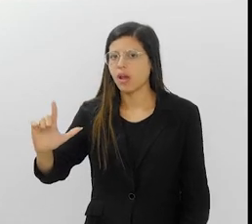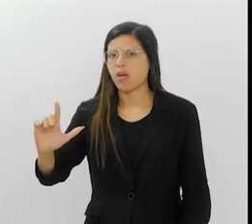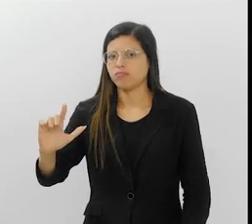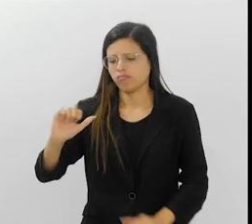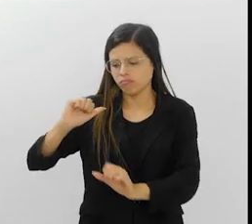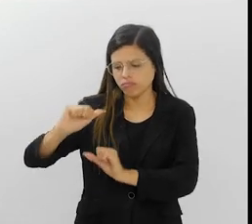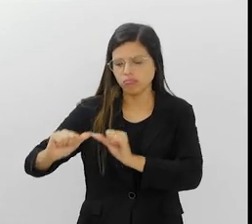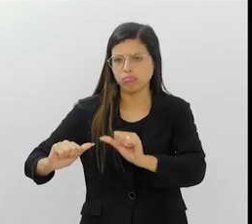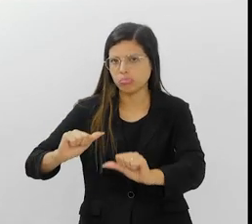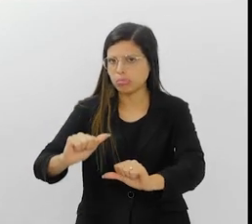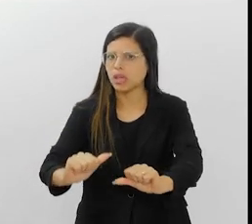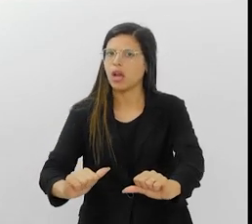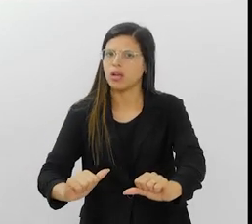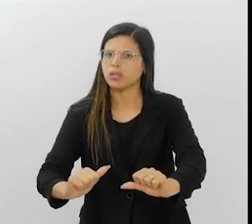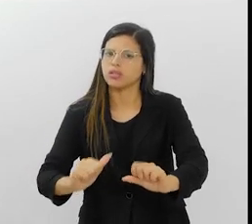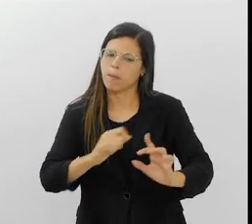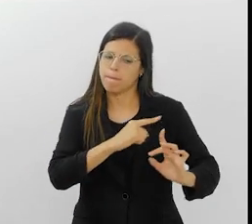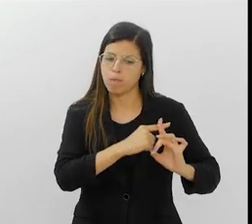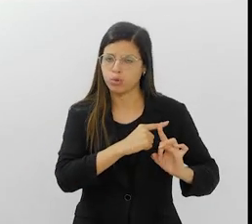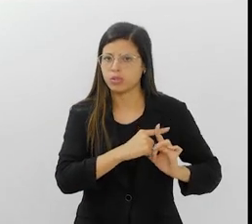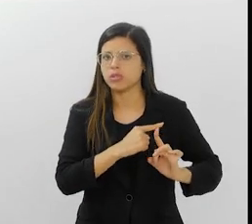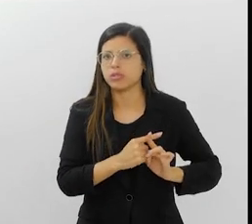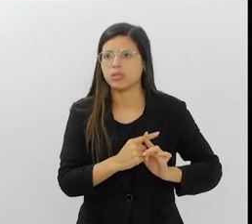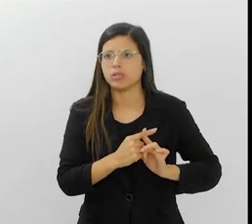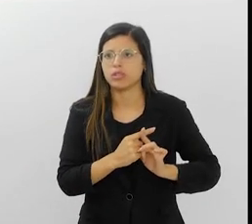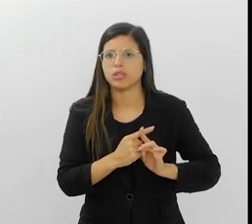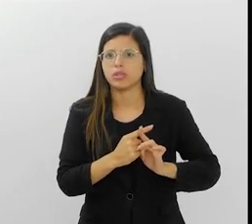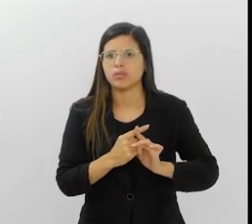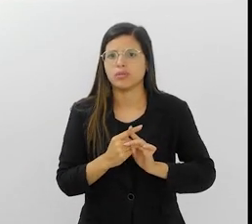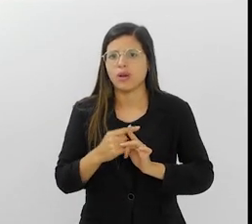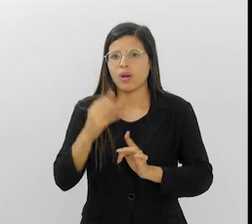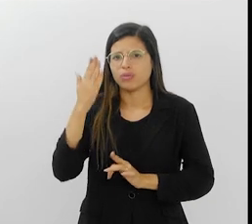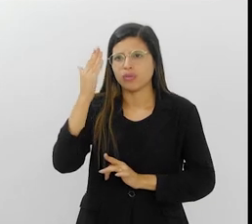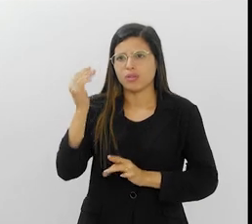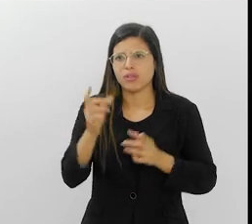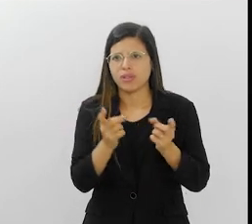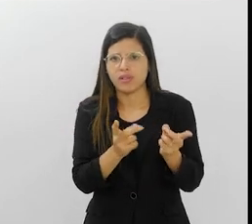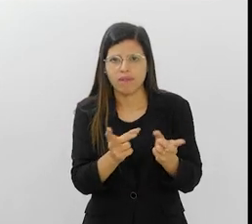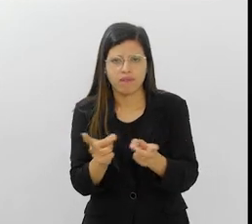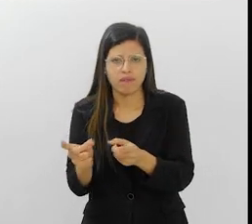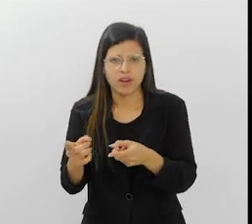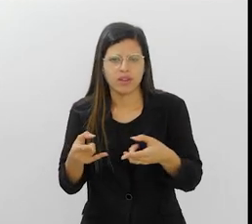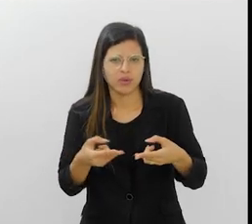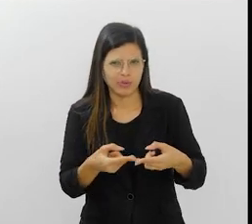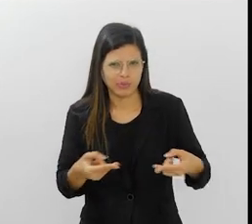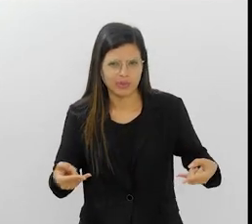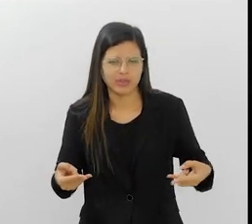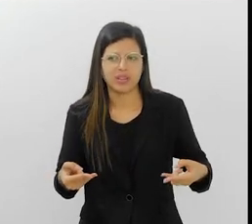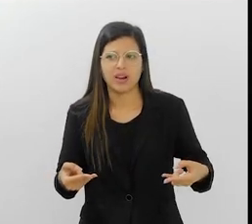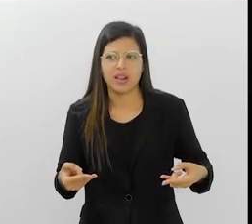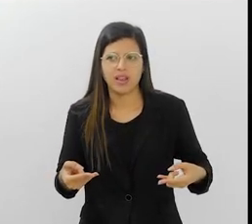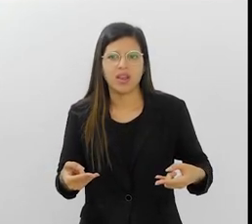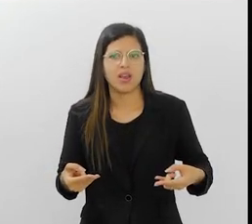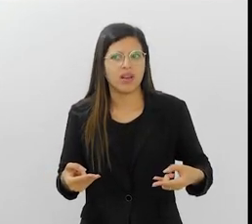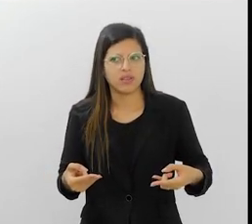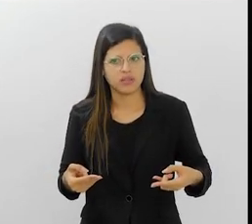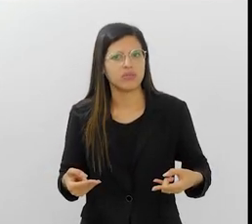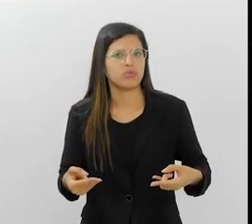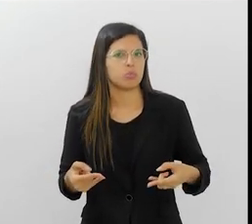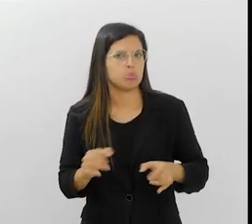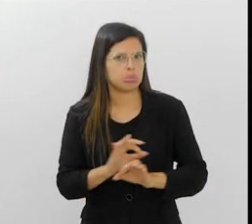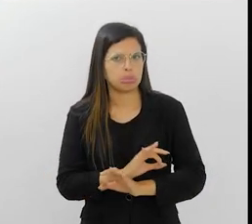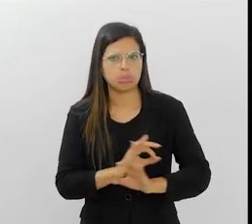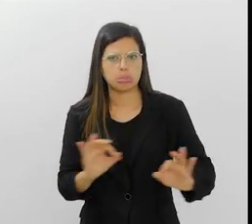grandes mudanças e quase todas muito favoráveis, né? Veio aí o sucesso da venda dos ingressos, né?